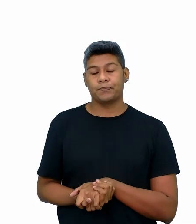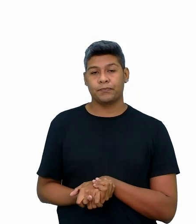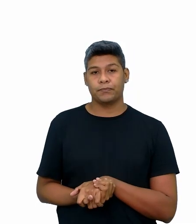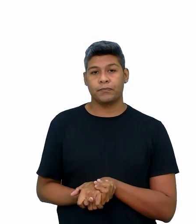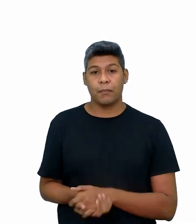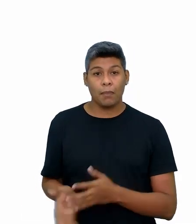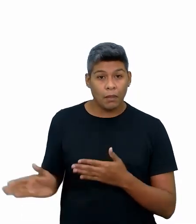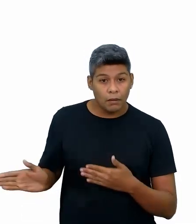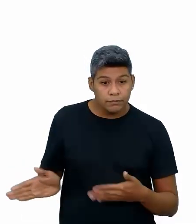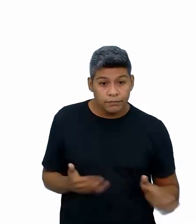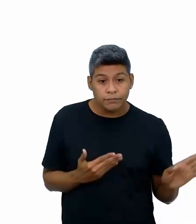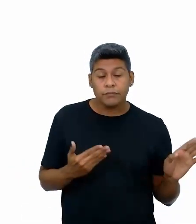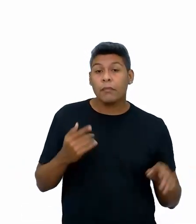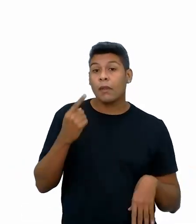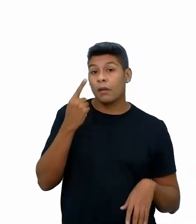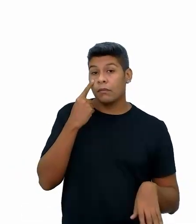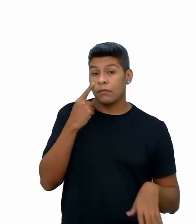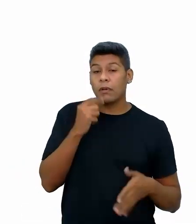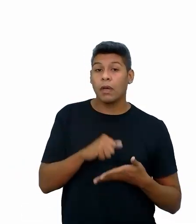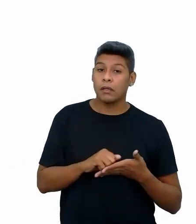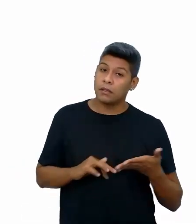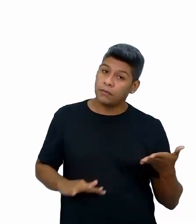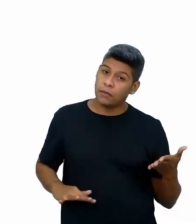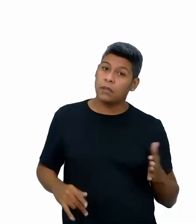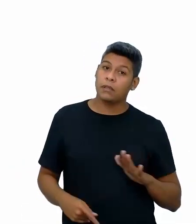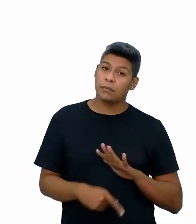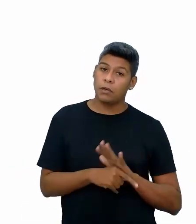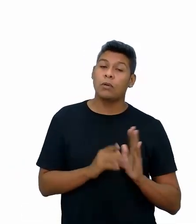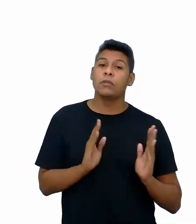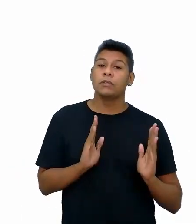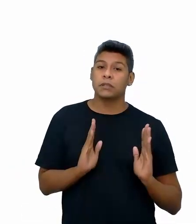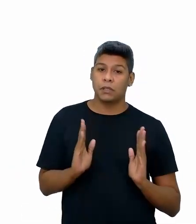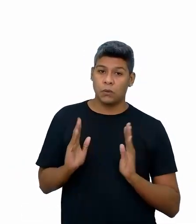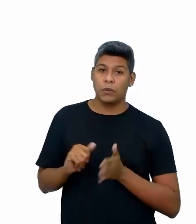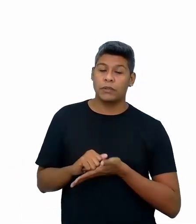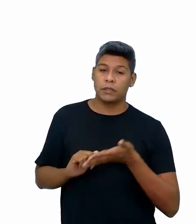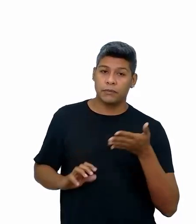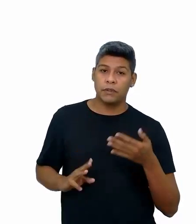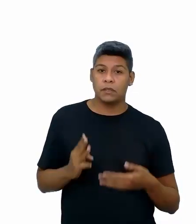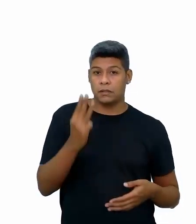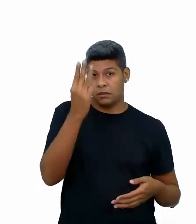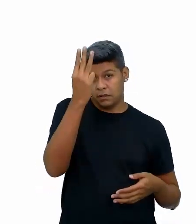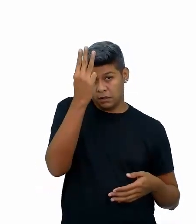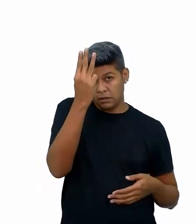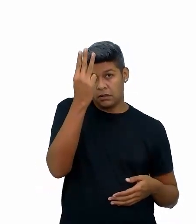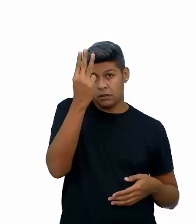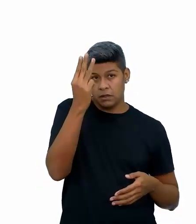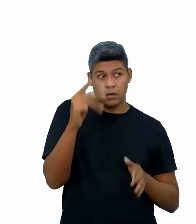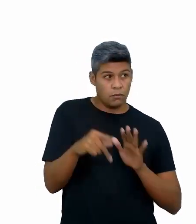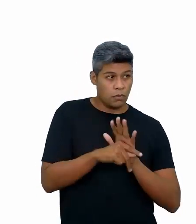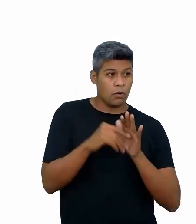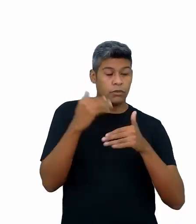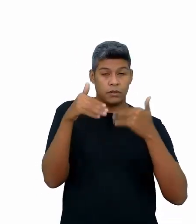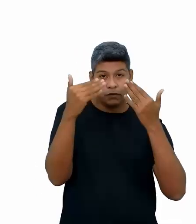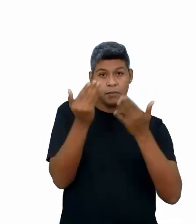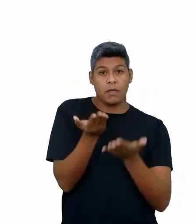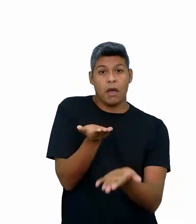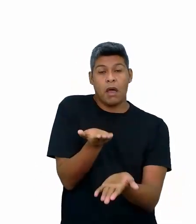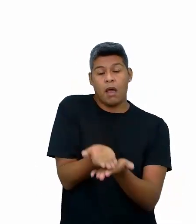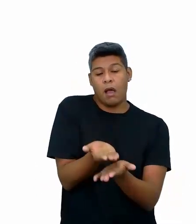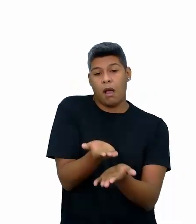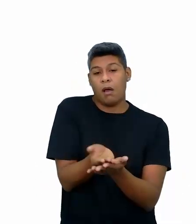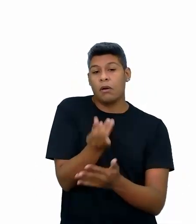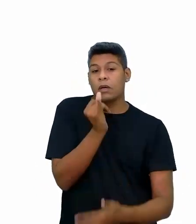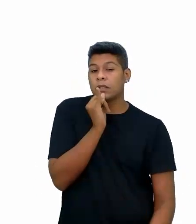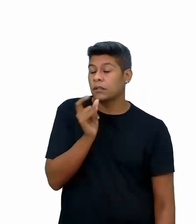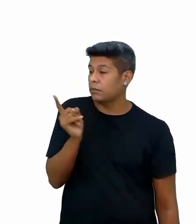poder ver algumas atividades, né, que é proposto aqui na sequência de atividades 3 para o desenvolvimento dessas aulas. Por exemplo,